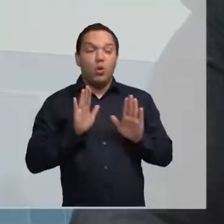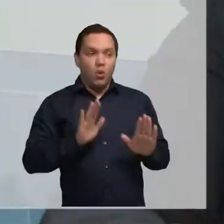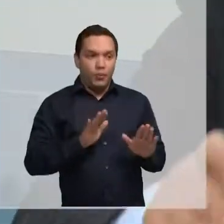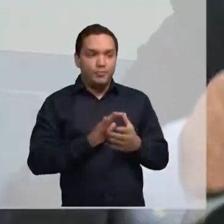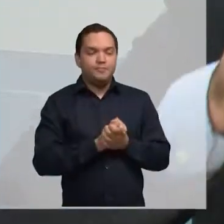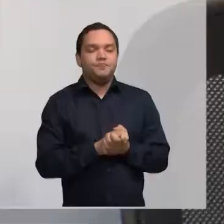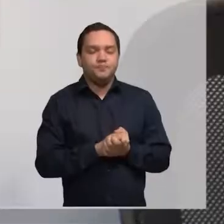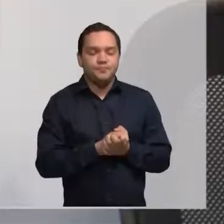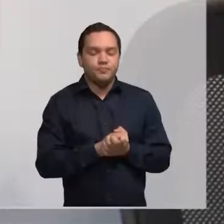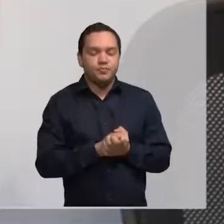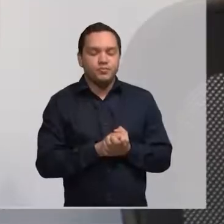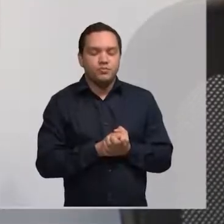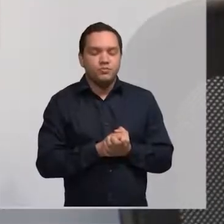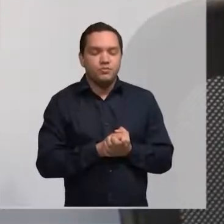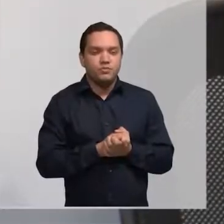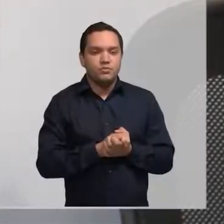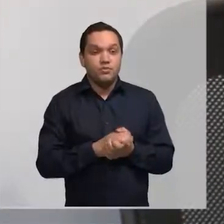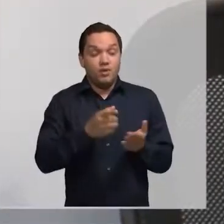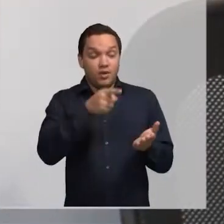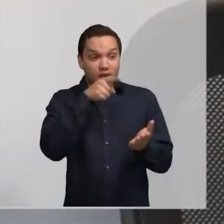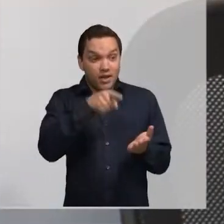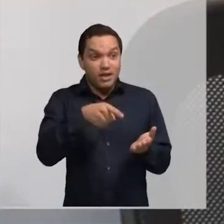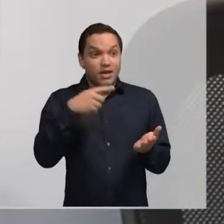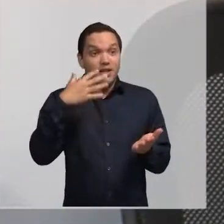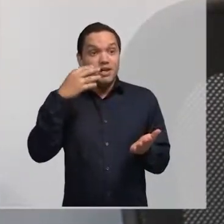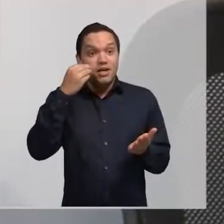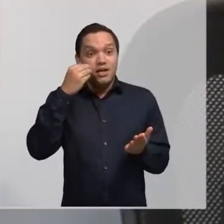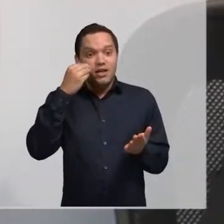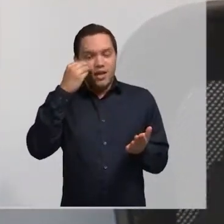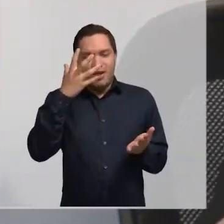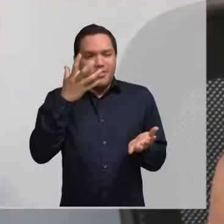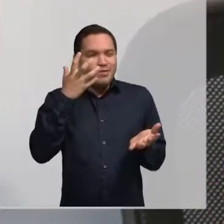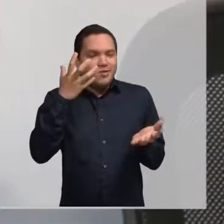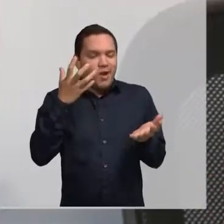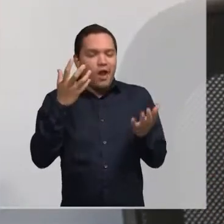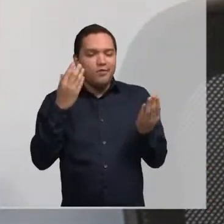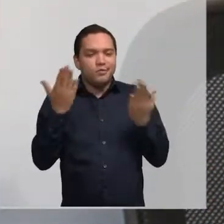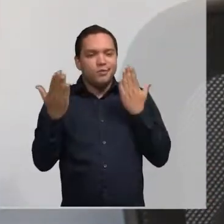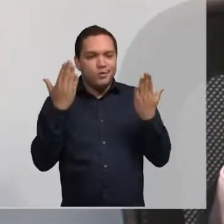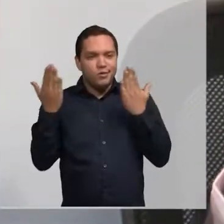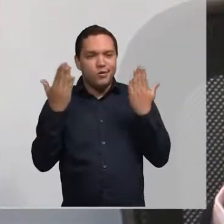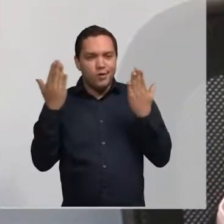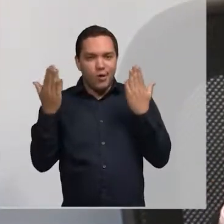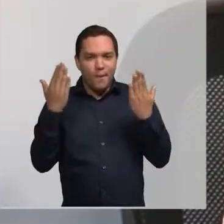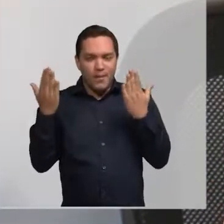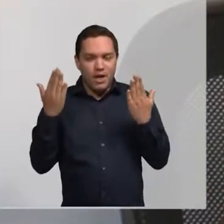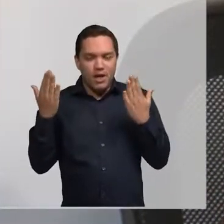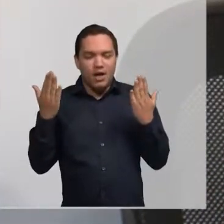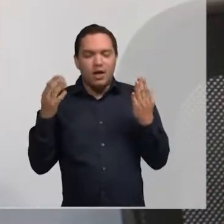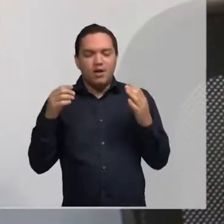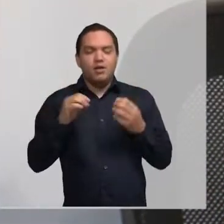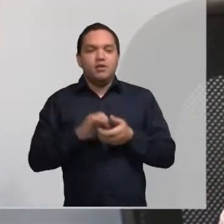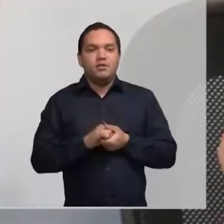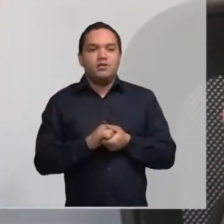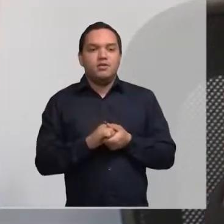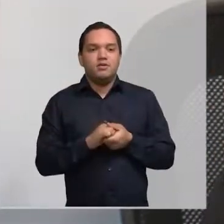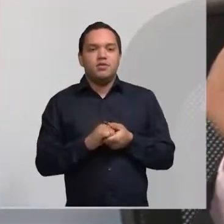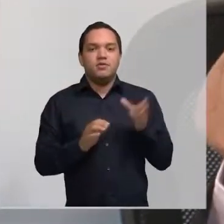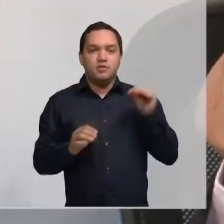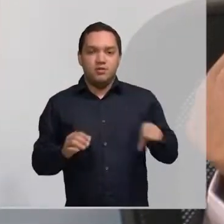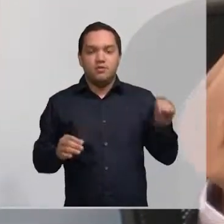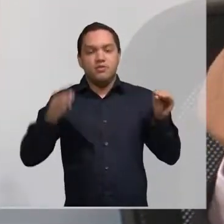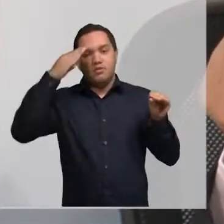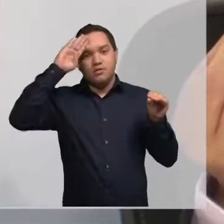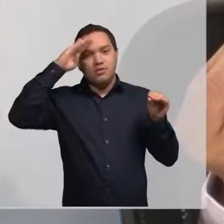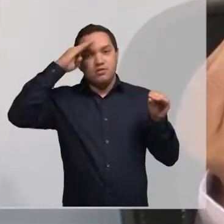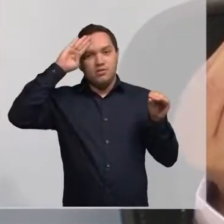interessante. Essa tentativa da gente fazer um comparativo entre a entrevista de Ciro Gomes e Jair